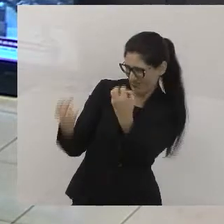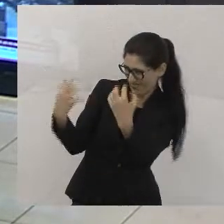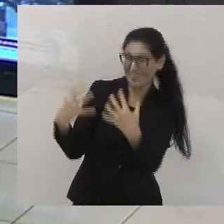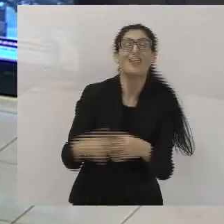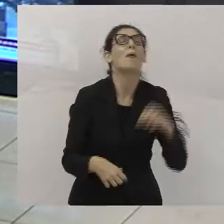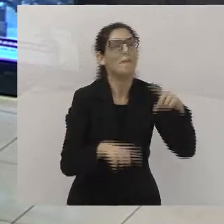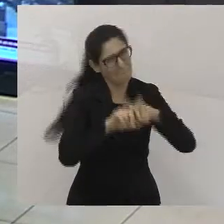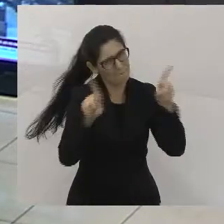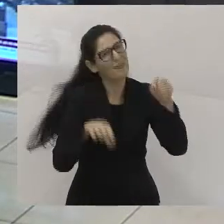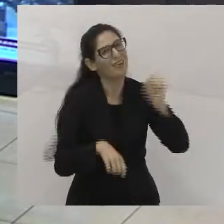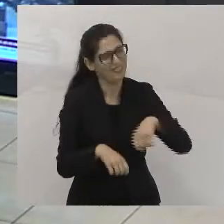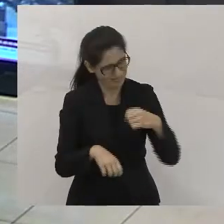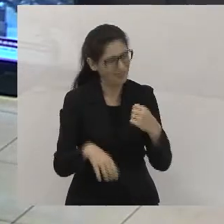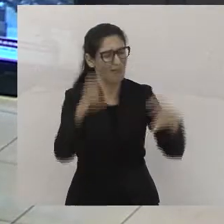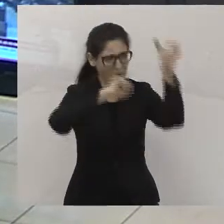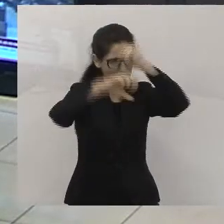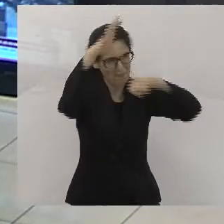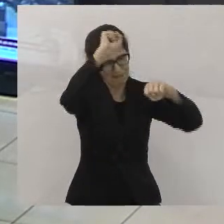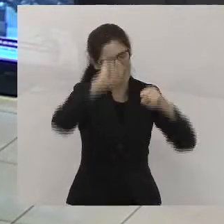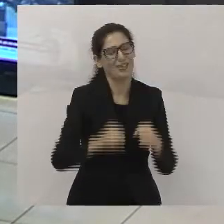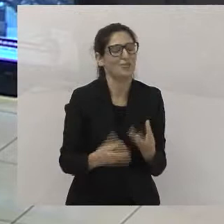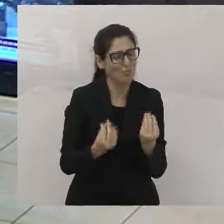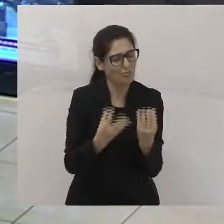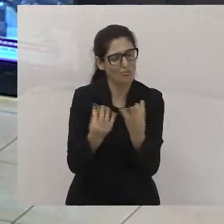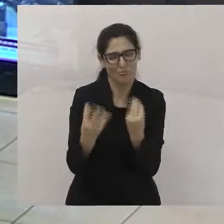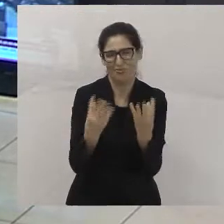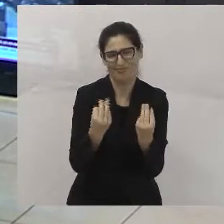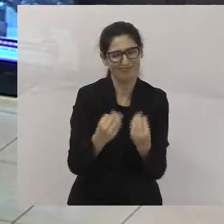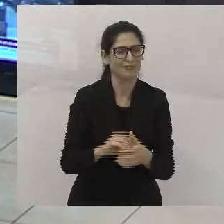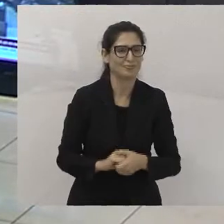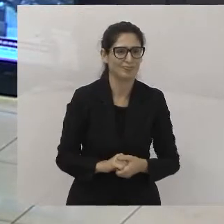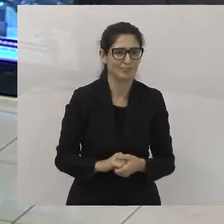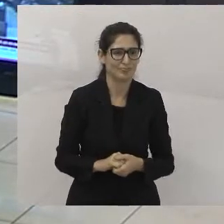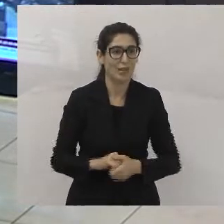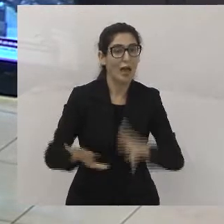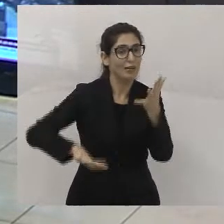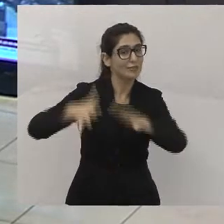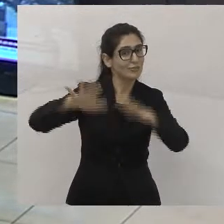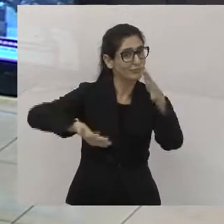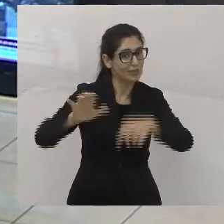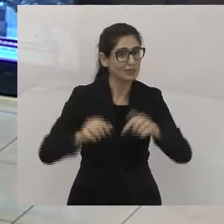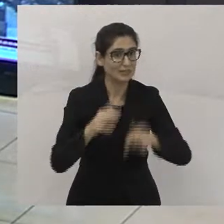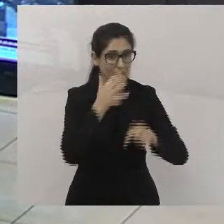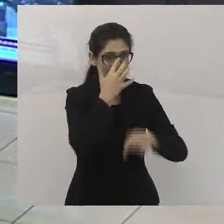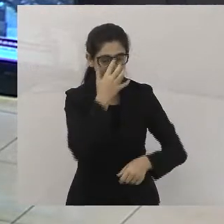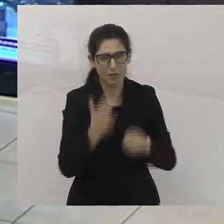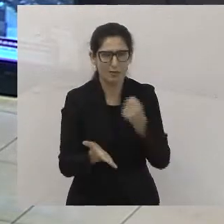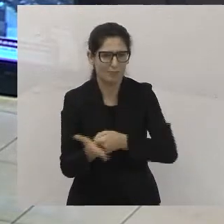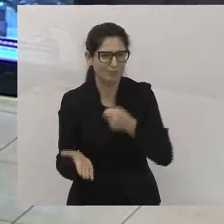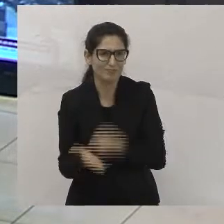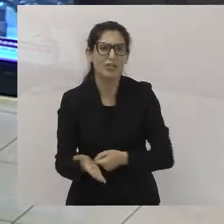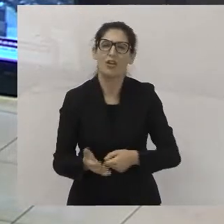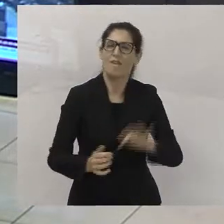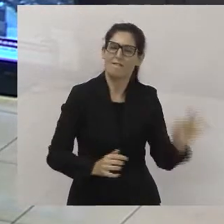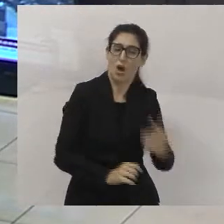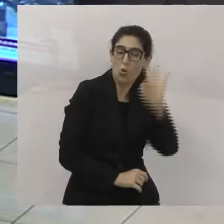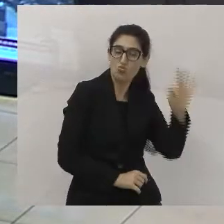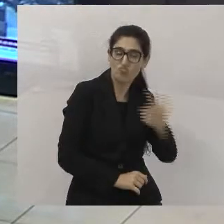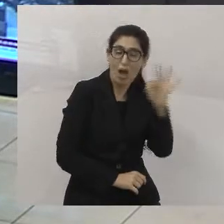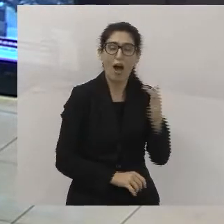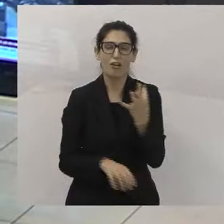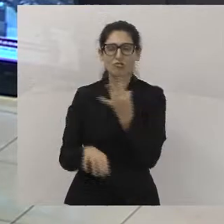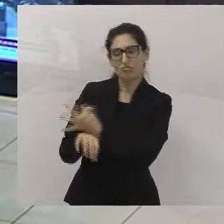aprendo com você aqui e dizer pra você que muitas vezes exigem essa casa aqui uma escolaridade no ano são as